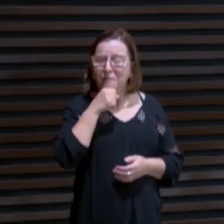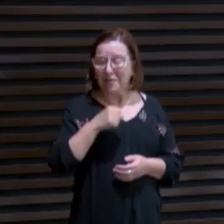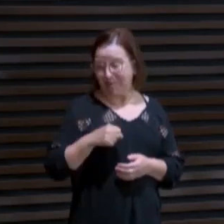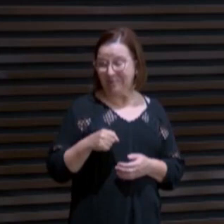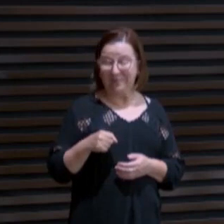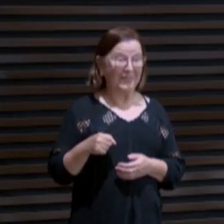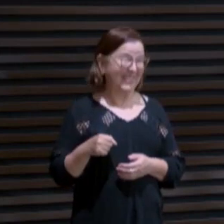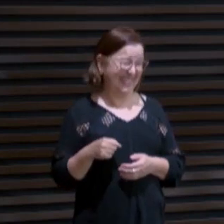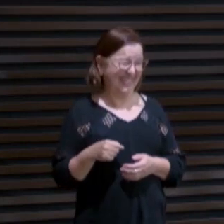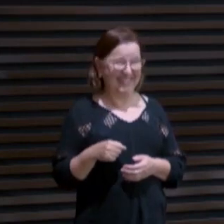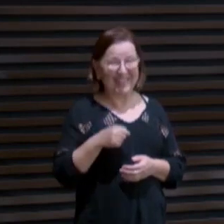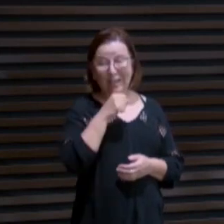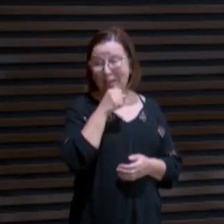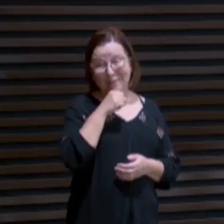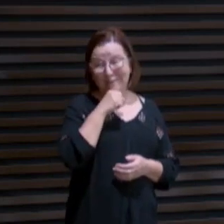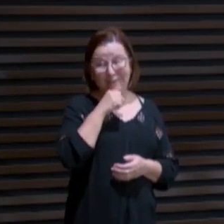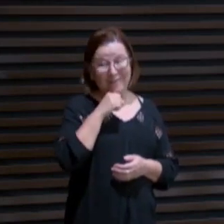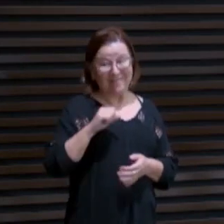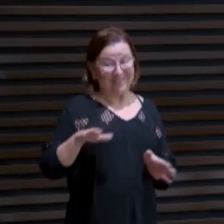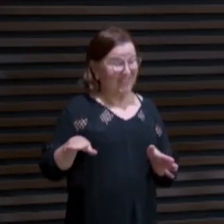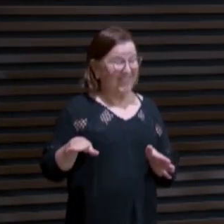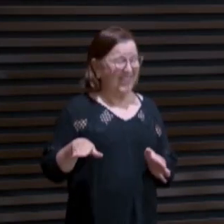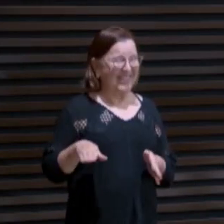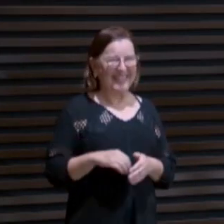impressionante. A gente nem tem outras palavras.